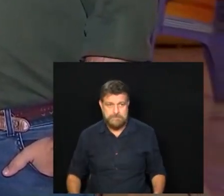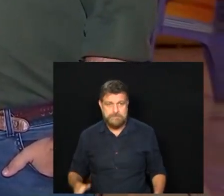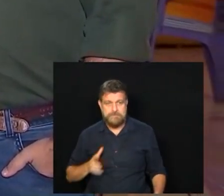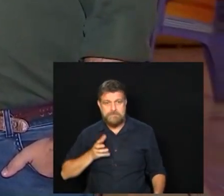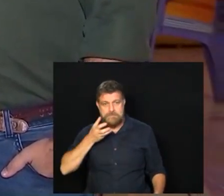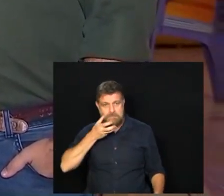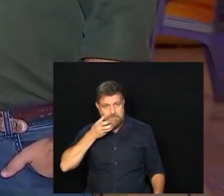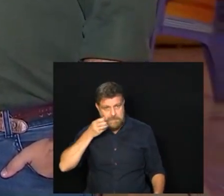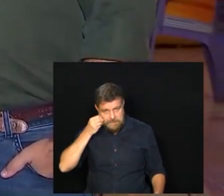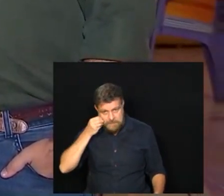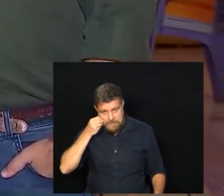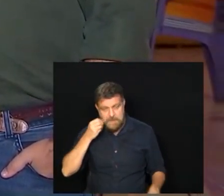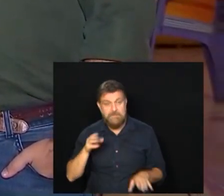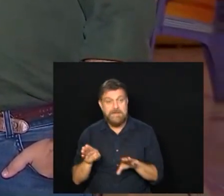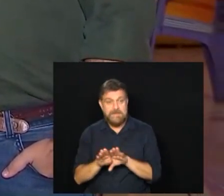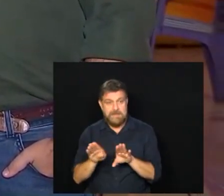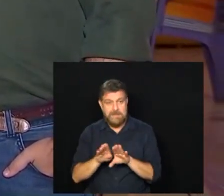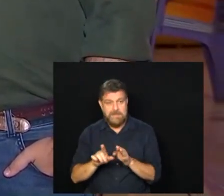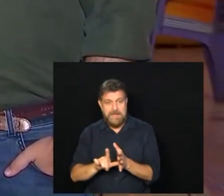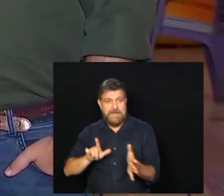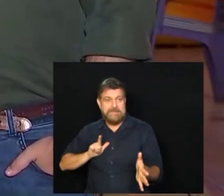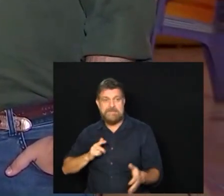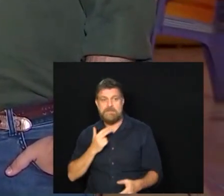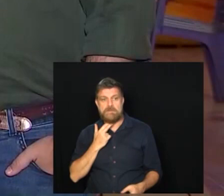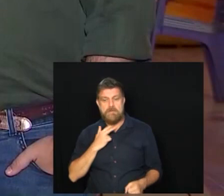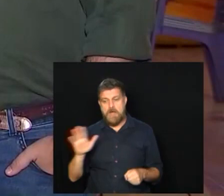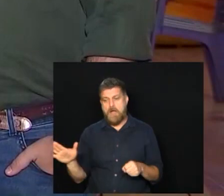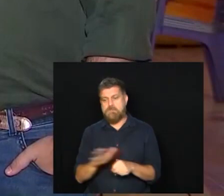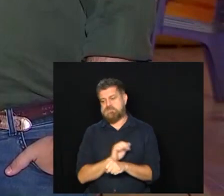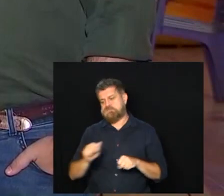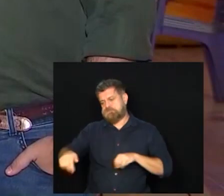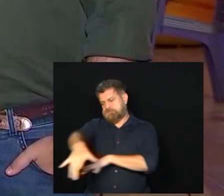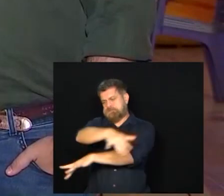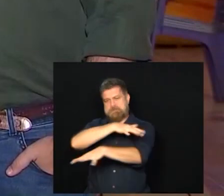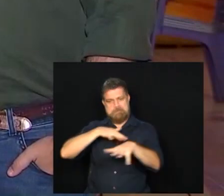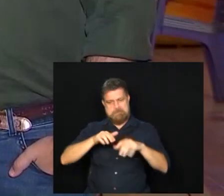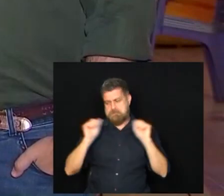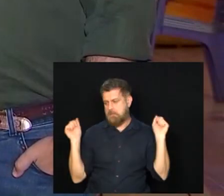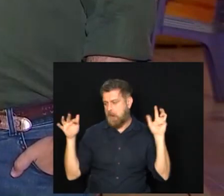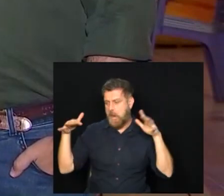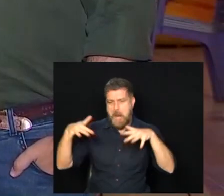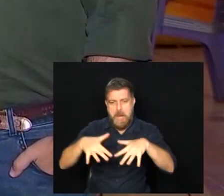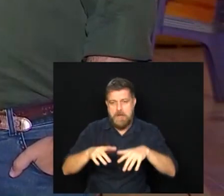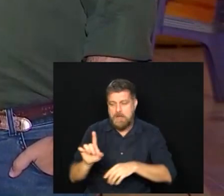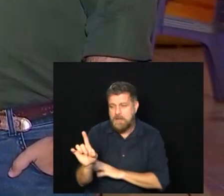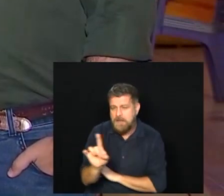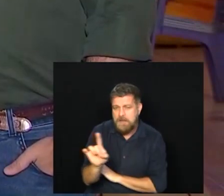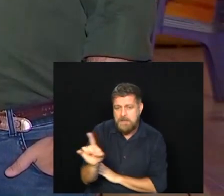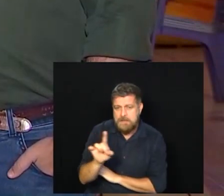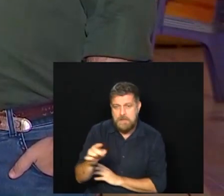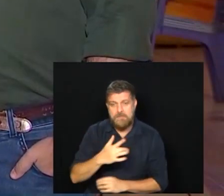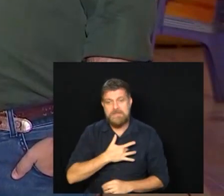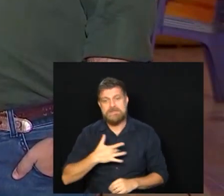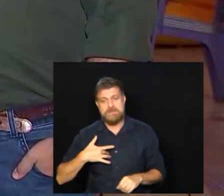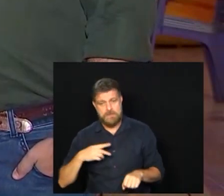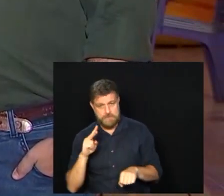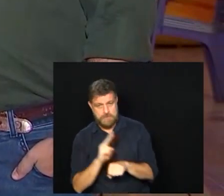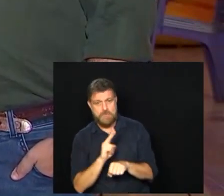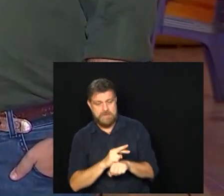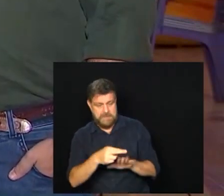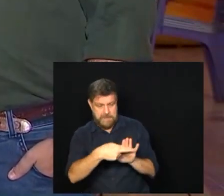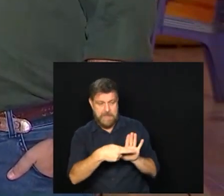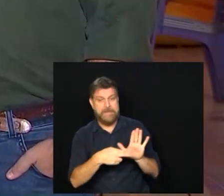reservas estão também restritas, né? Não estamos assim abrindo o espaço totalmente para poder cuidar da saúde, respeitar os